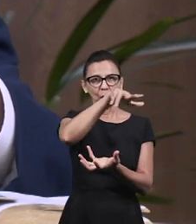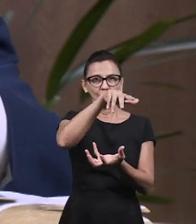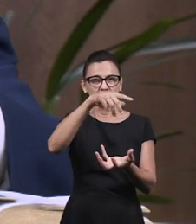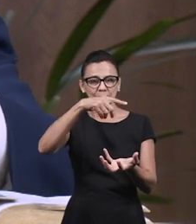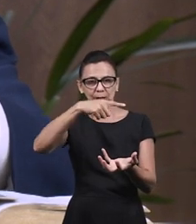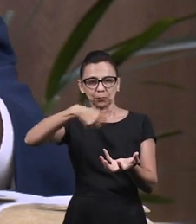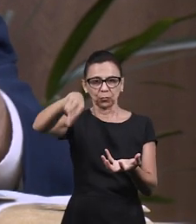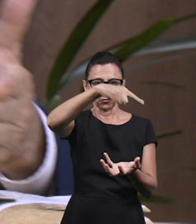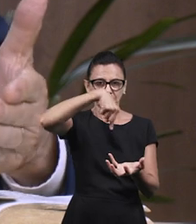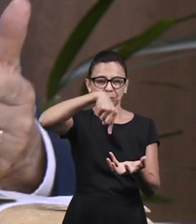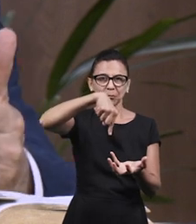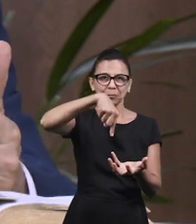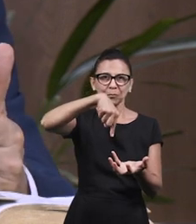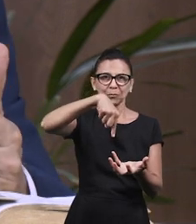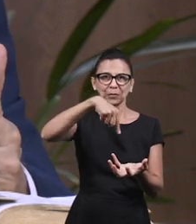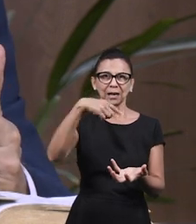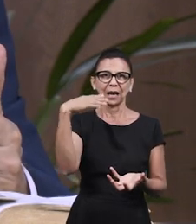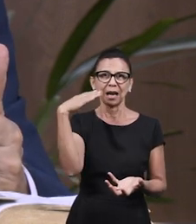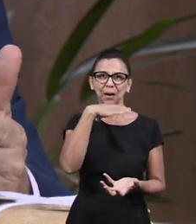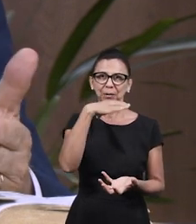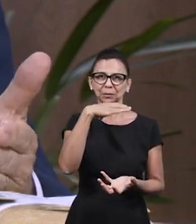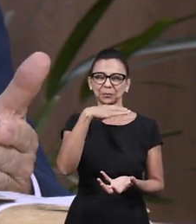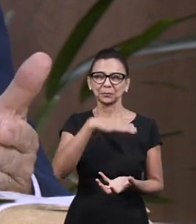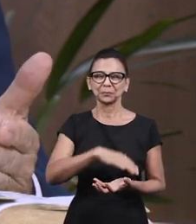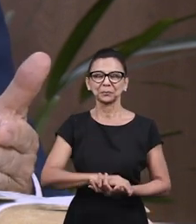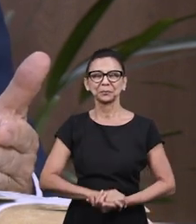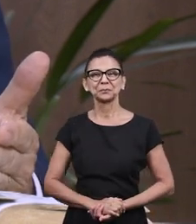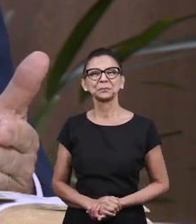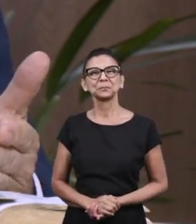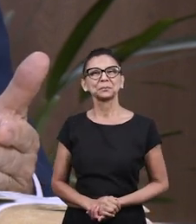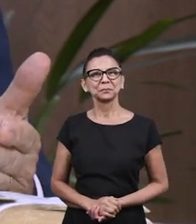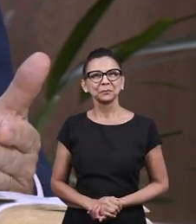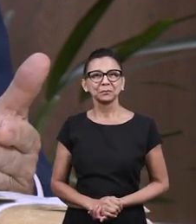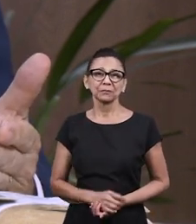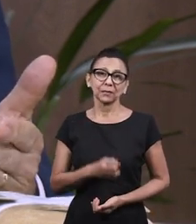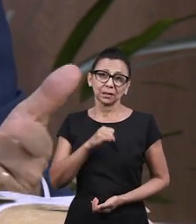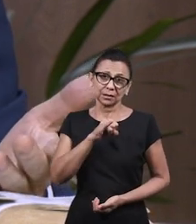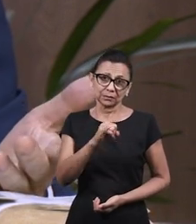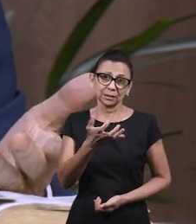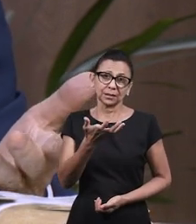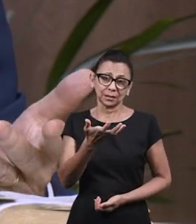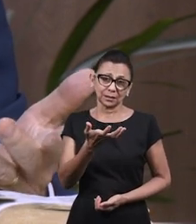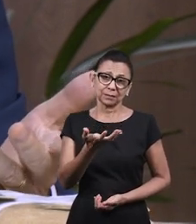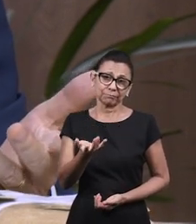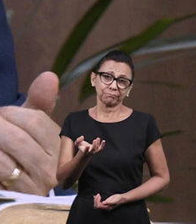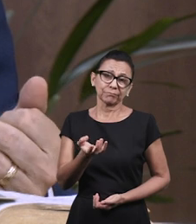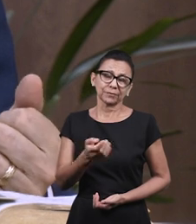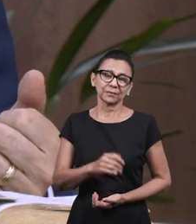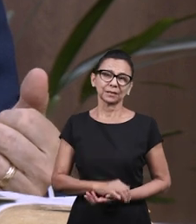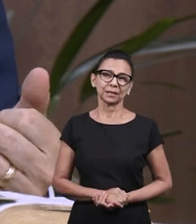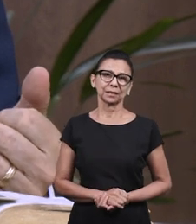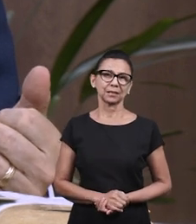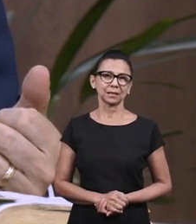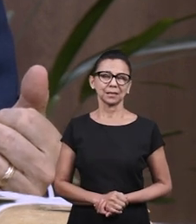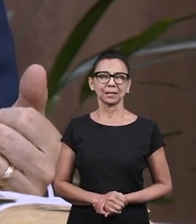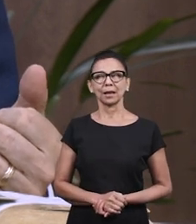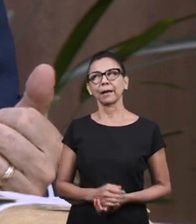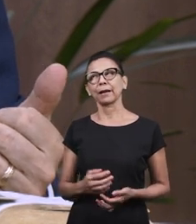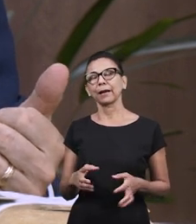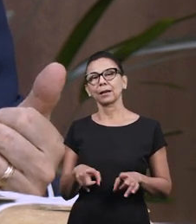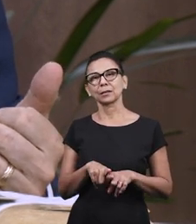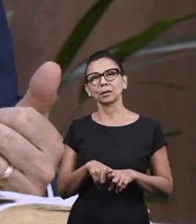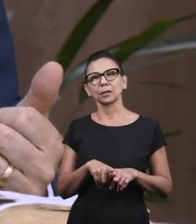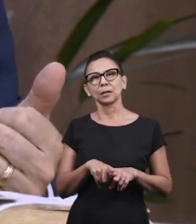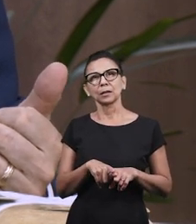nem bem saiu, já chegou. É uma velocidade muito grande, não é? Se você quiser fazer a mesma coisa